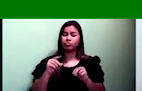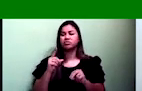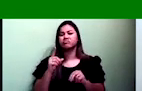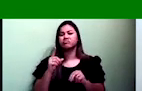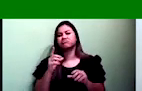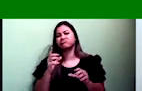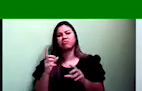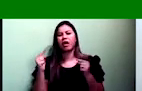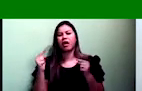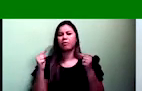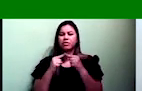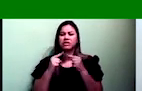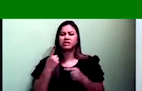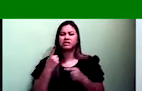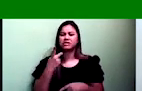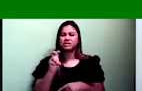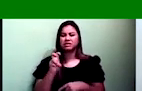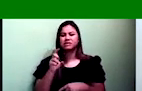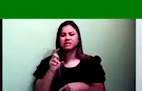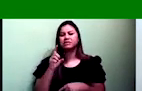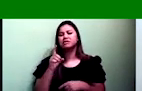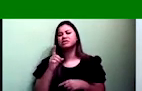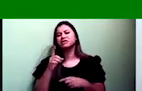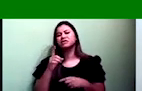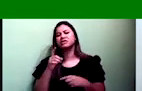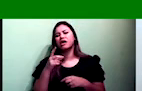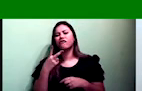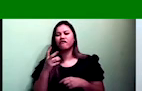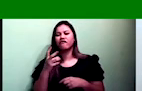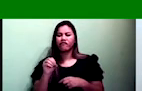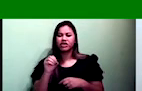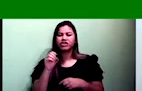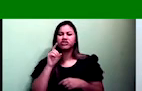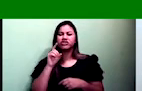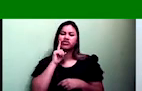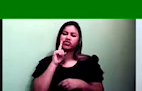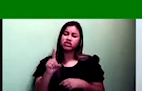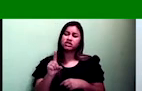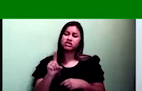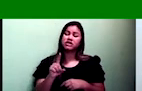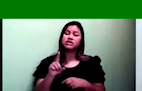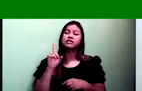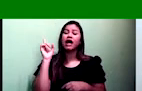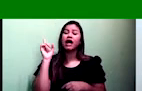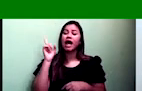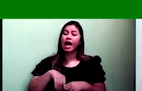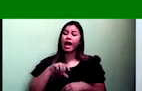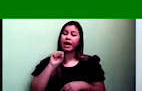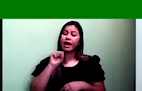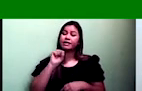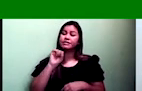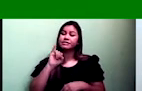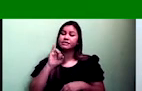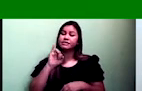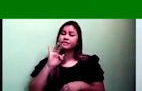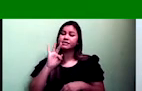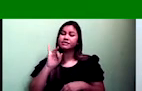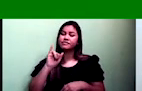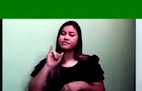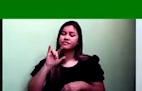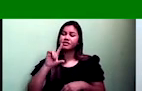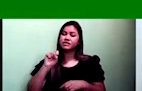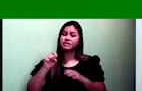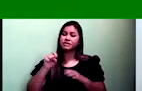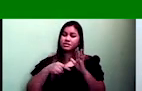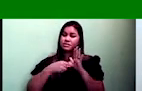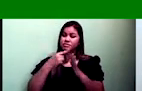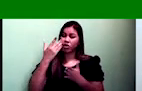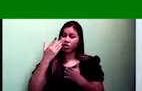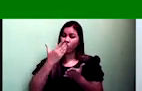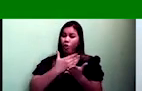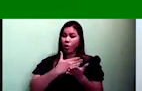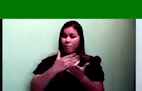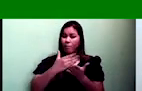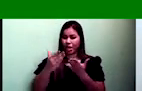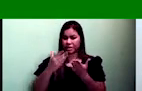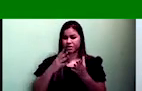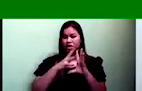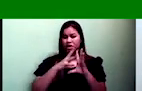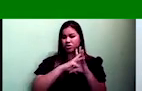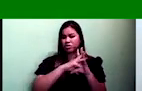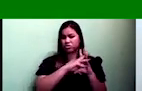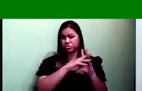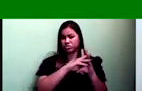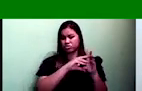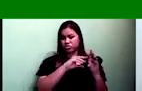Ou seja, ela está numa sífilis, num estágio primário. Quando ela some dessa lesão da pele, é porque ela